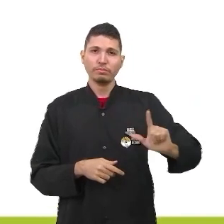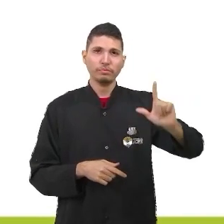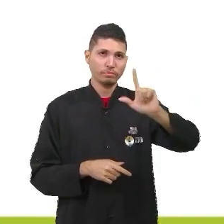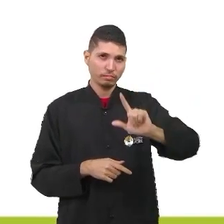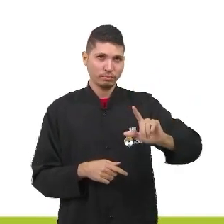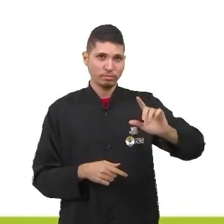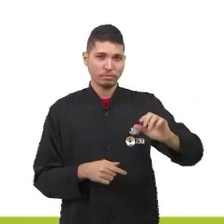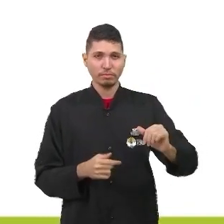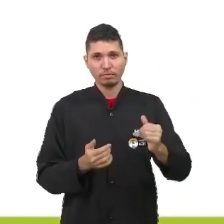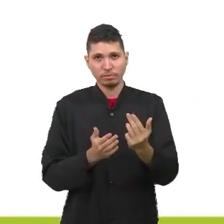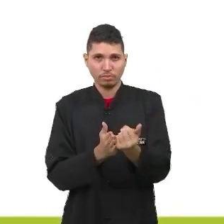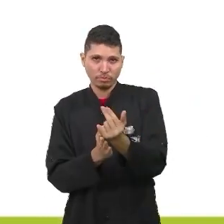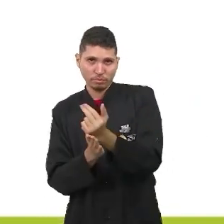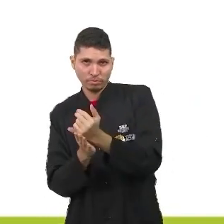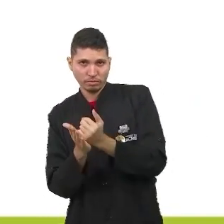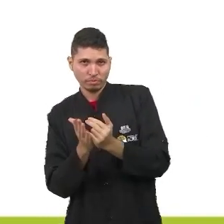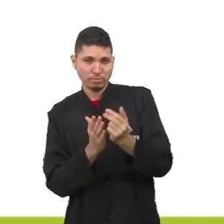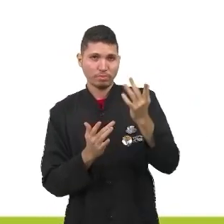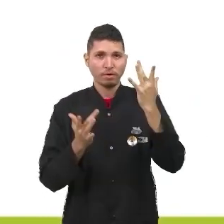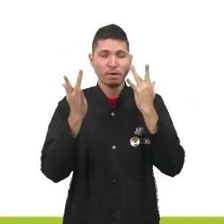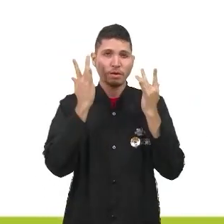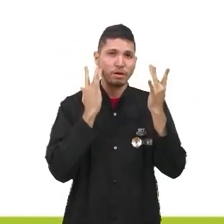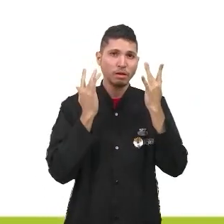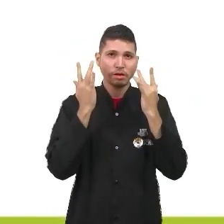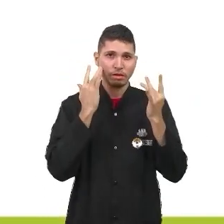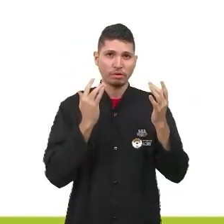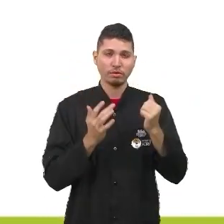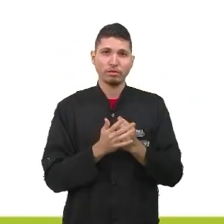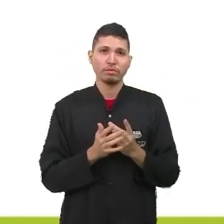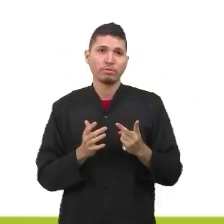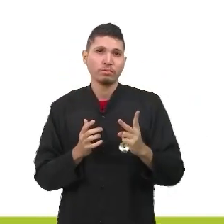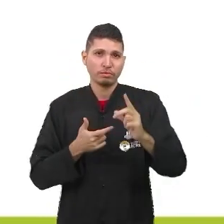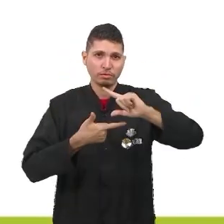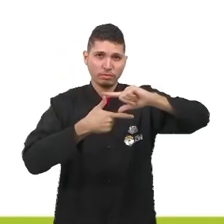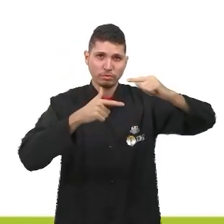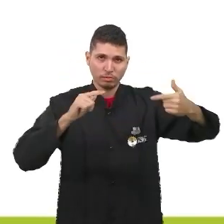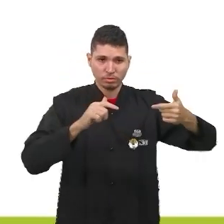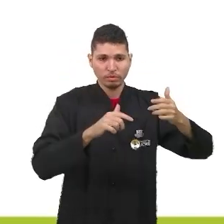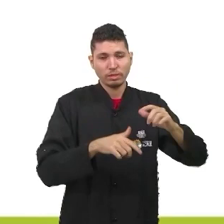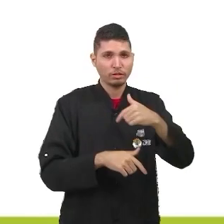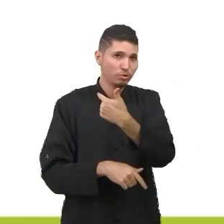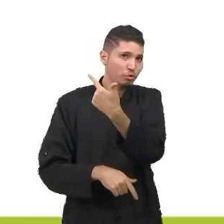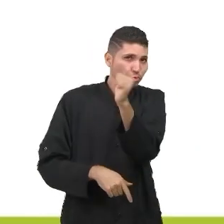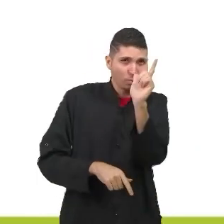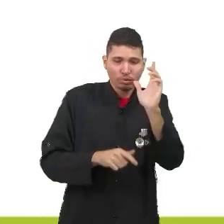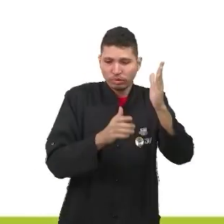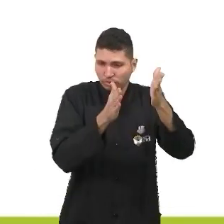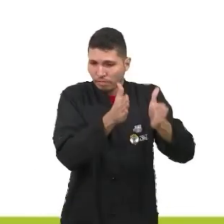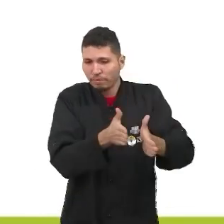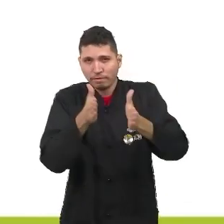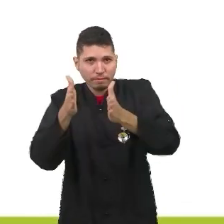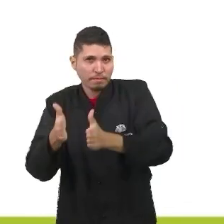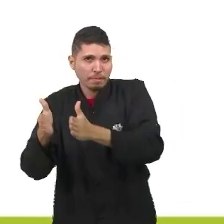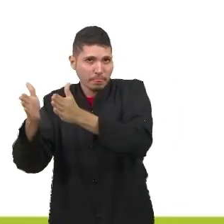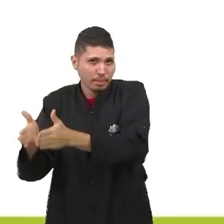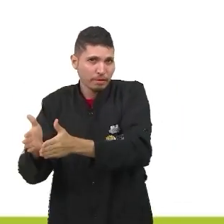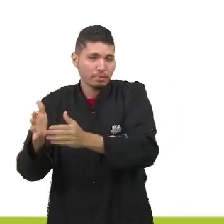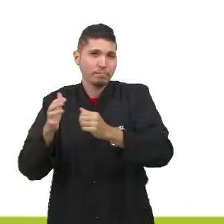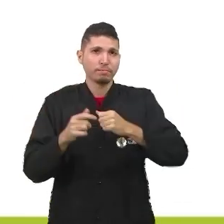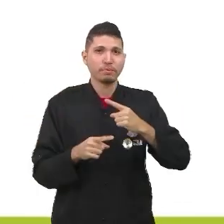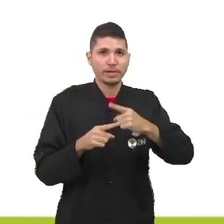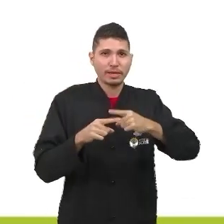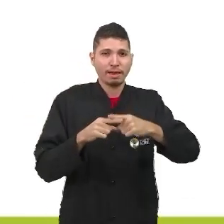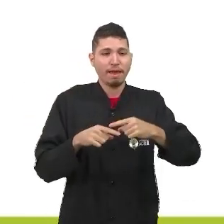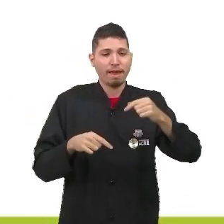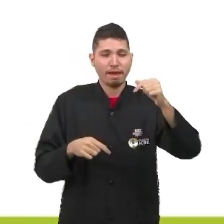a música, o teatro, continuidade do modernismo nas fases seguintes, porque como nós vamos perceber, essa é apenas a primeira fase.